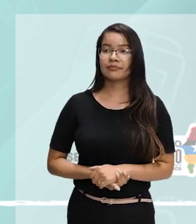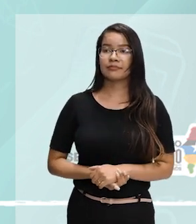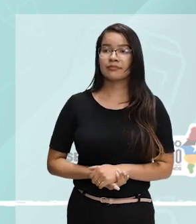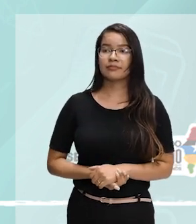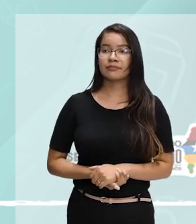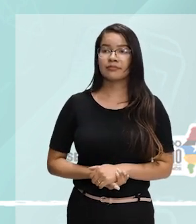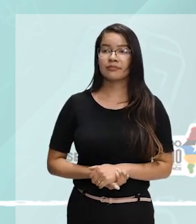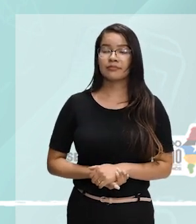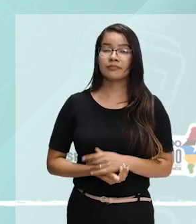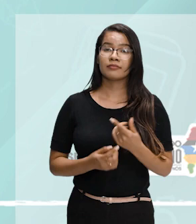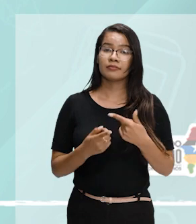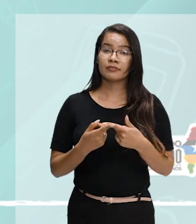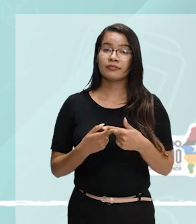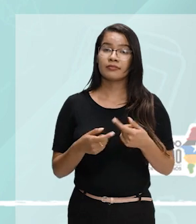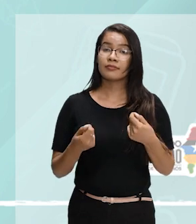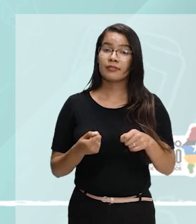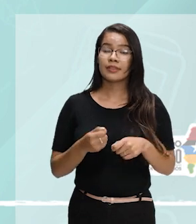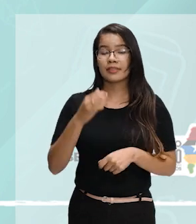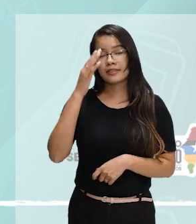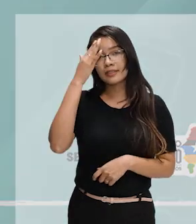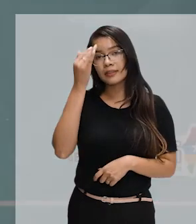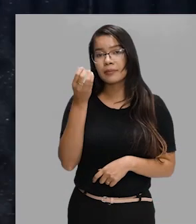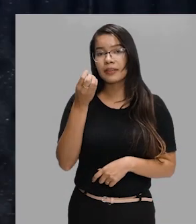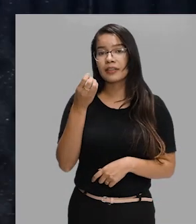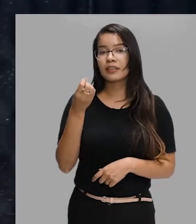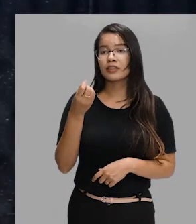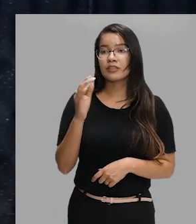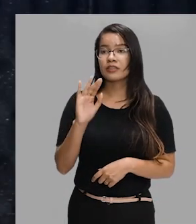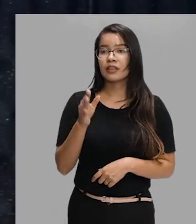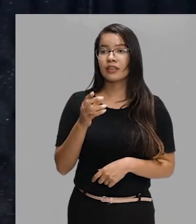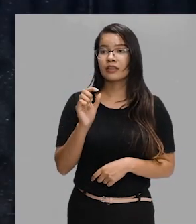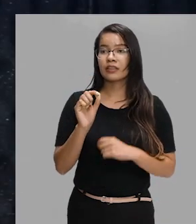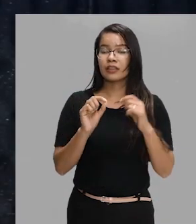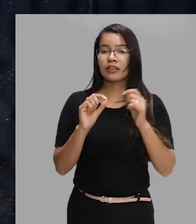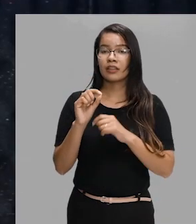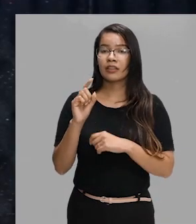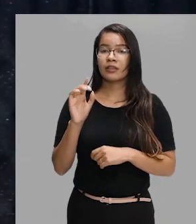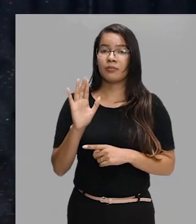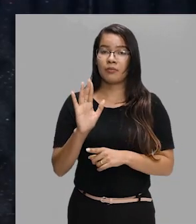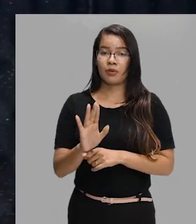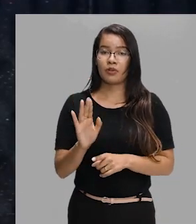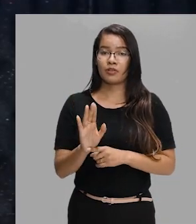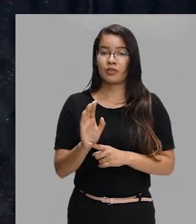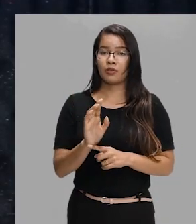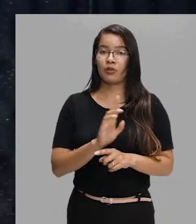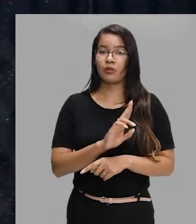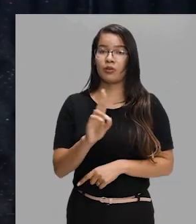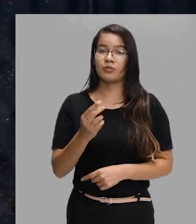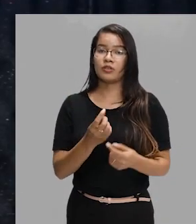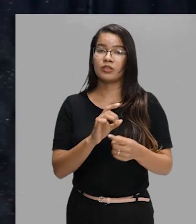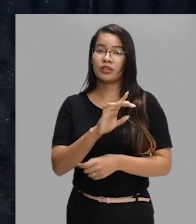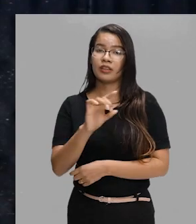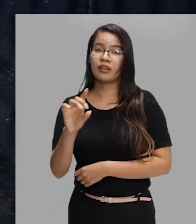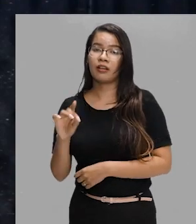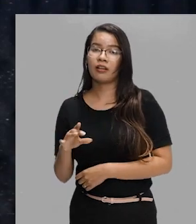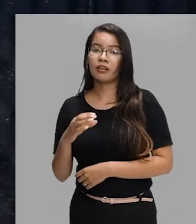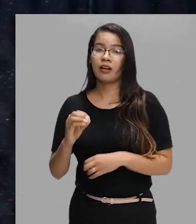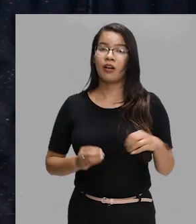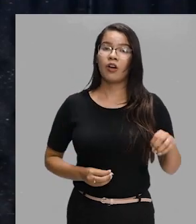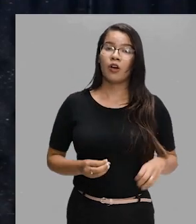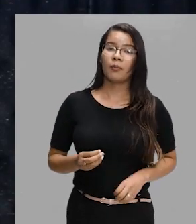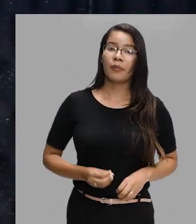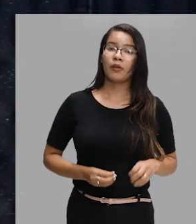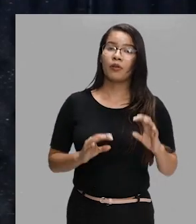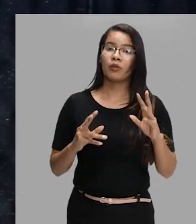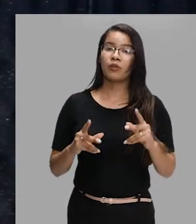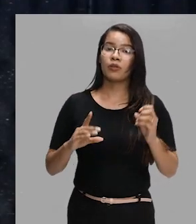o nome de todas essas obras com respectivas características, e aí você não vai ficar num entendimento